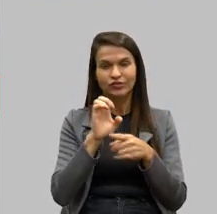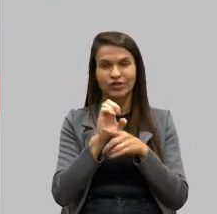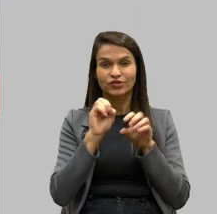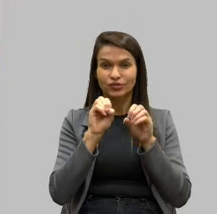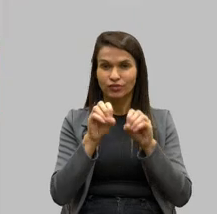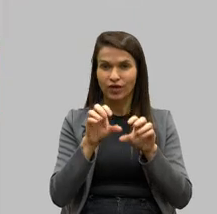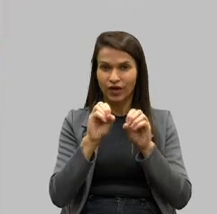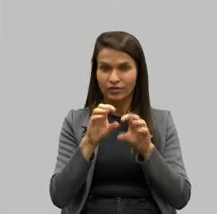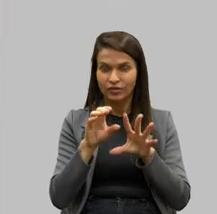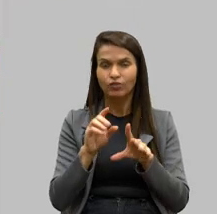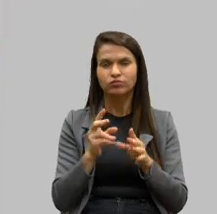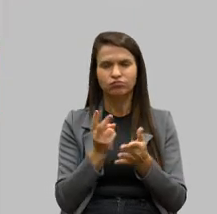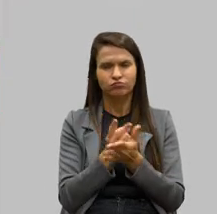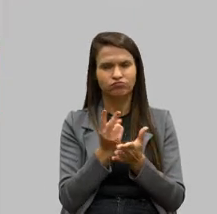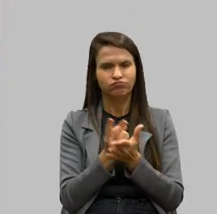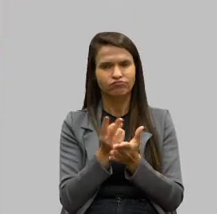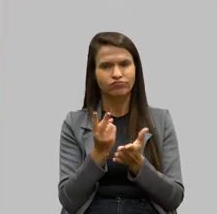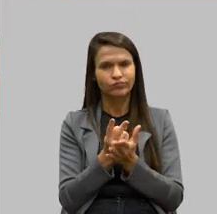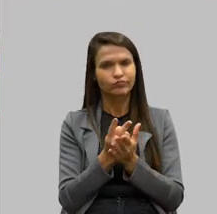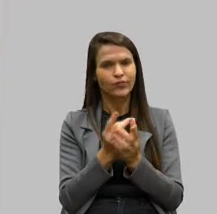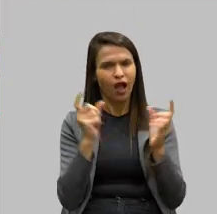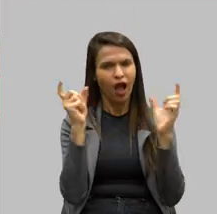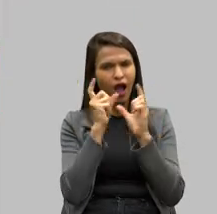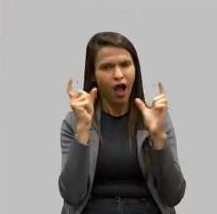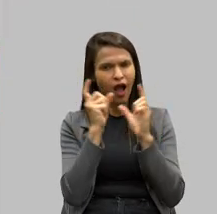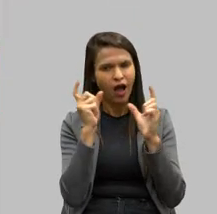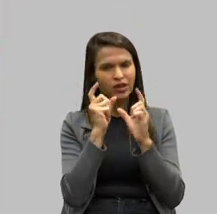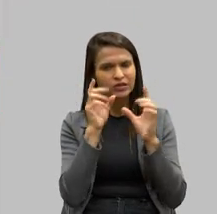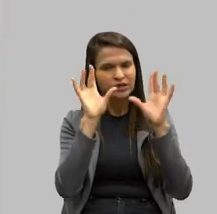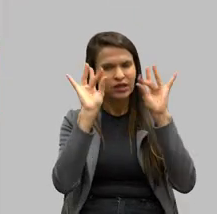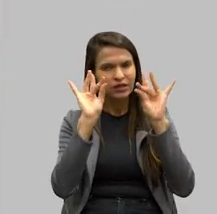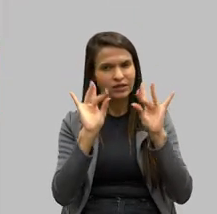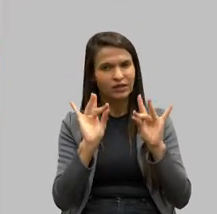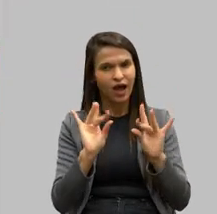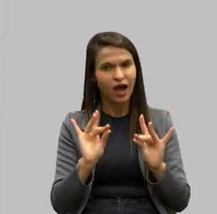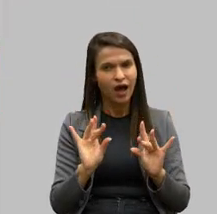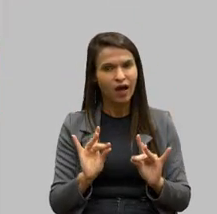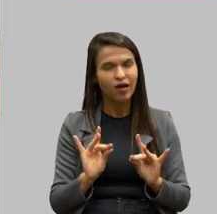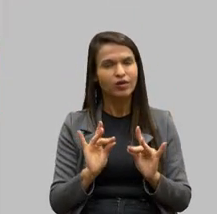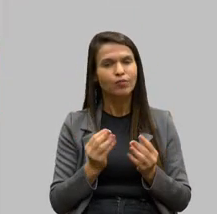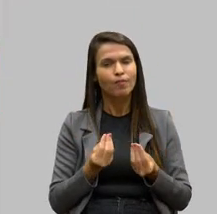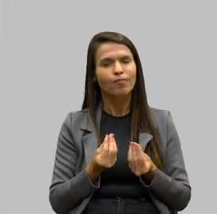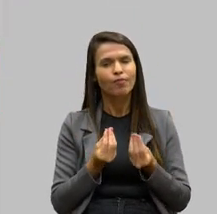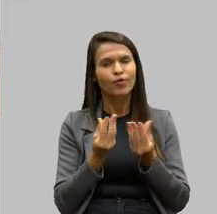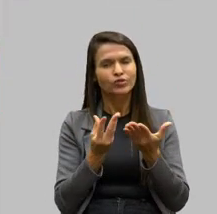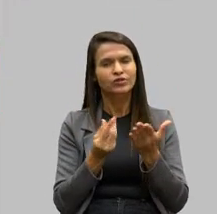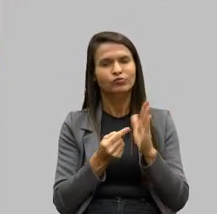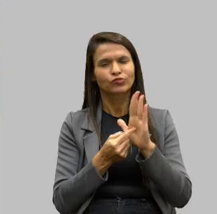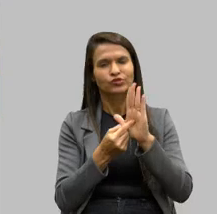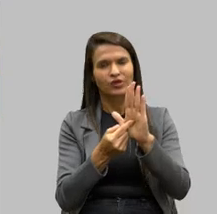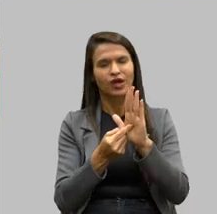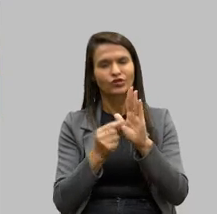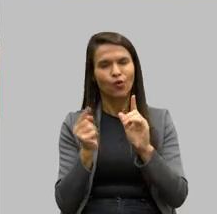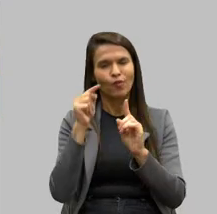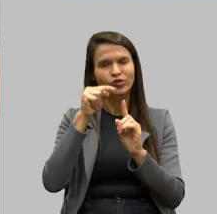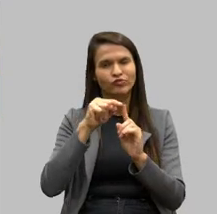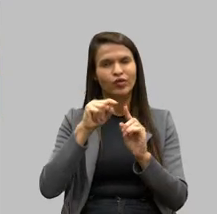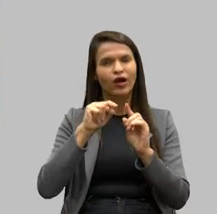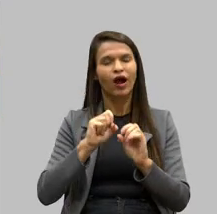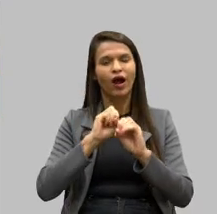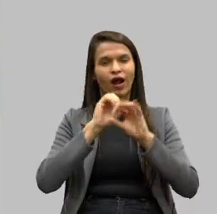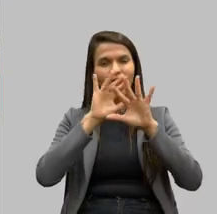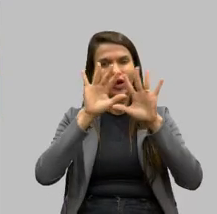que esteve a todo momento muito atenta aos detalhes para trazer de forma objetiva, transparente